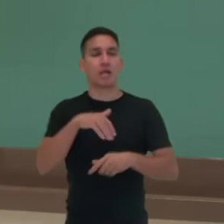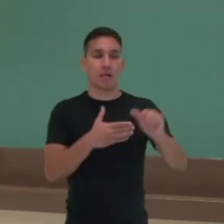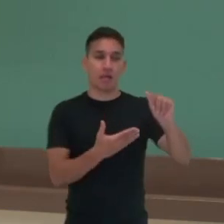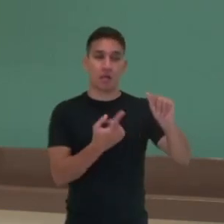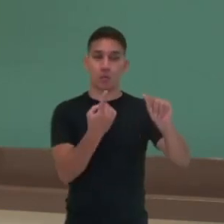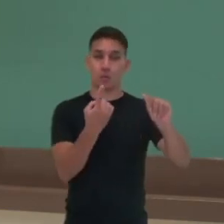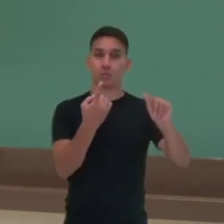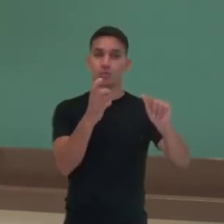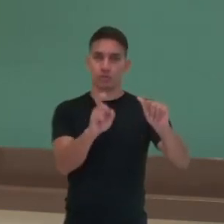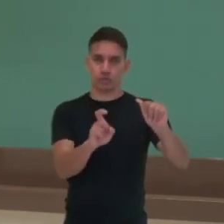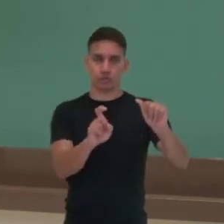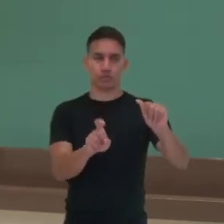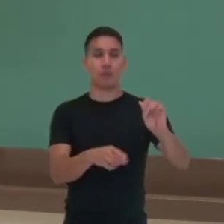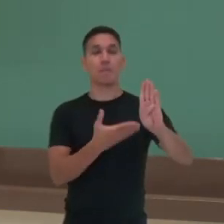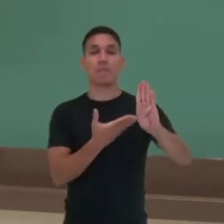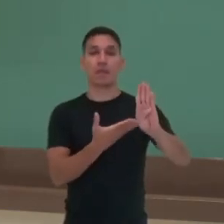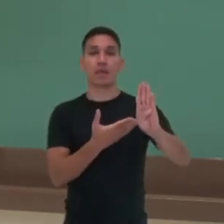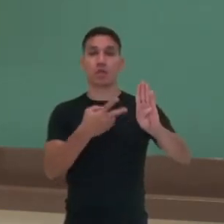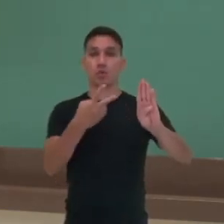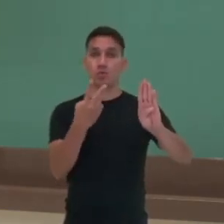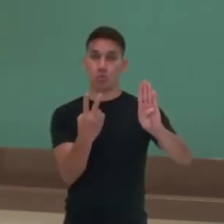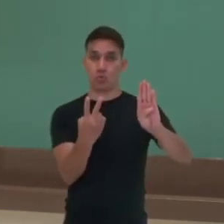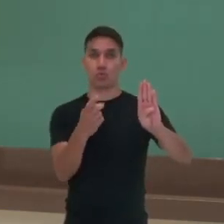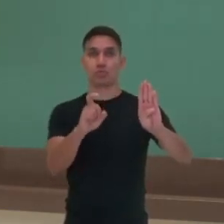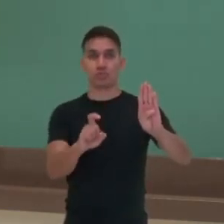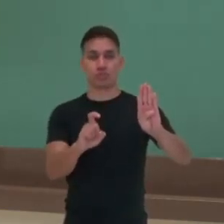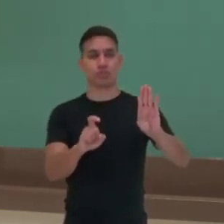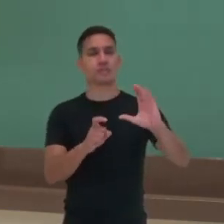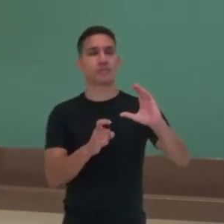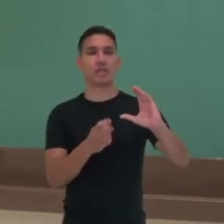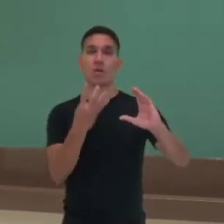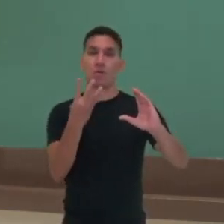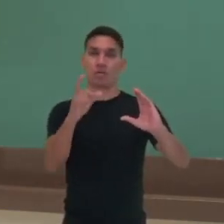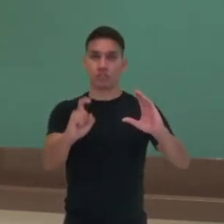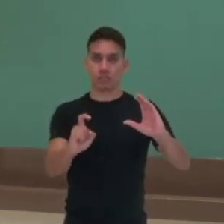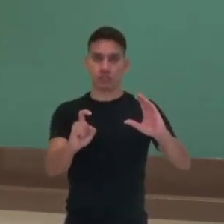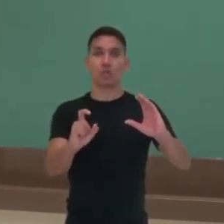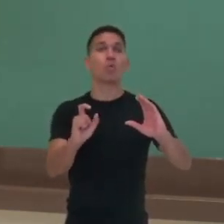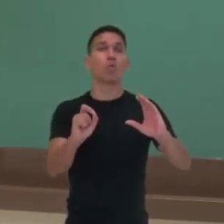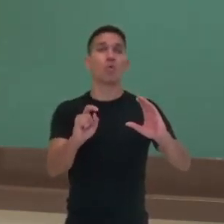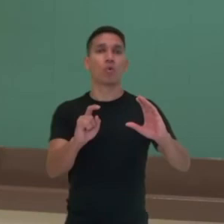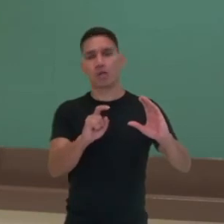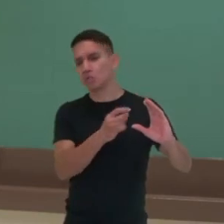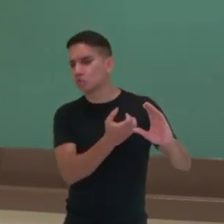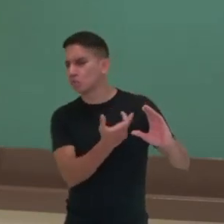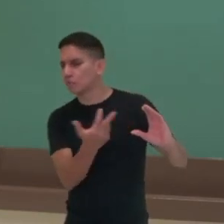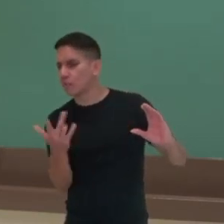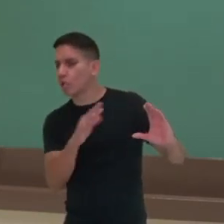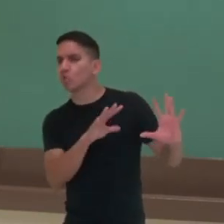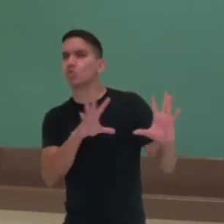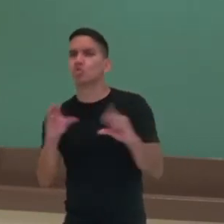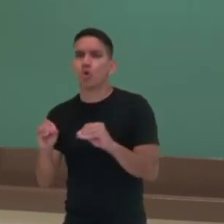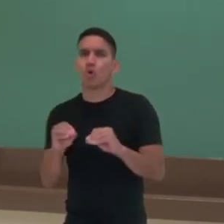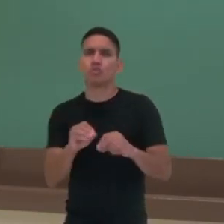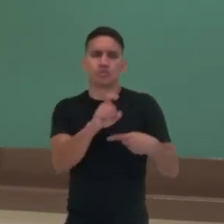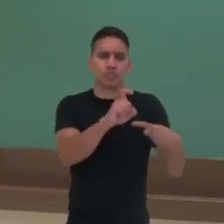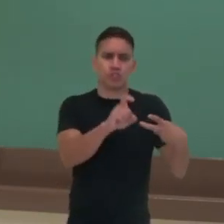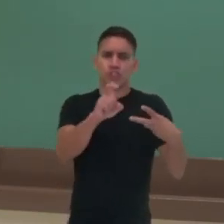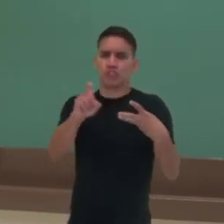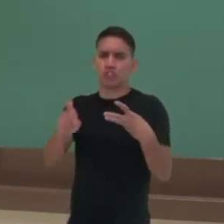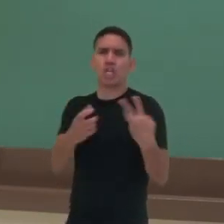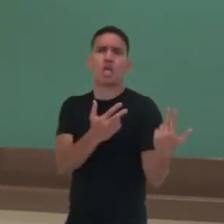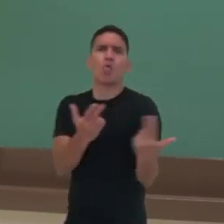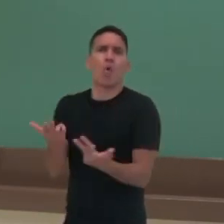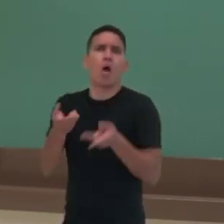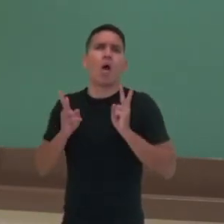1x, B é igual a 2x e C é igual a 4x. Como todos os termos possuem a